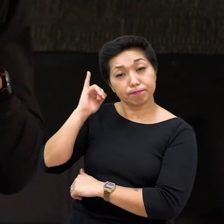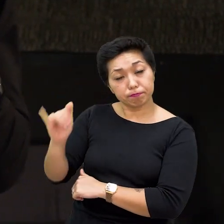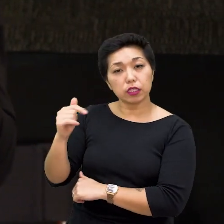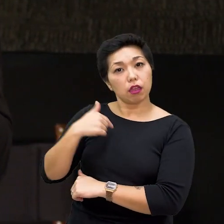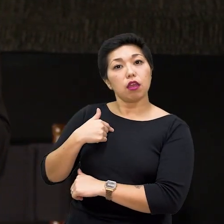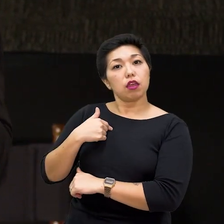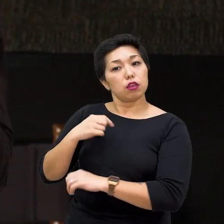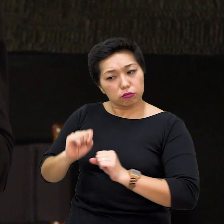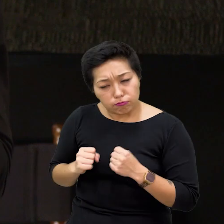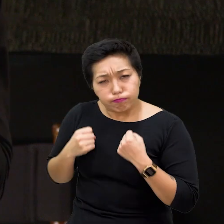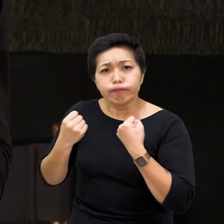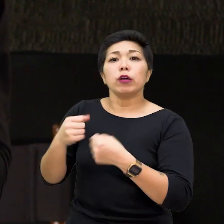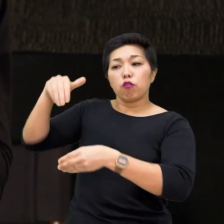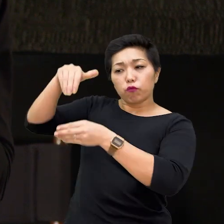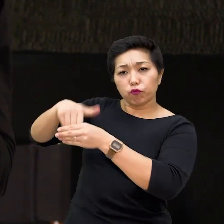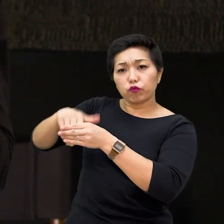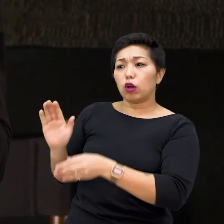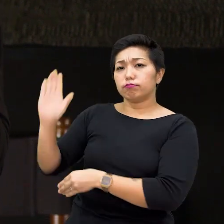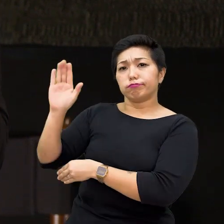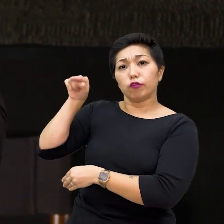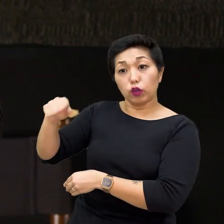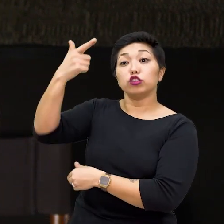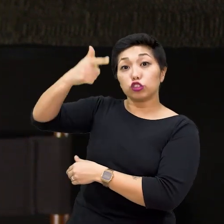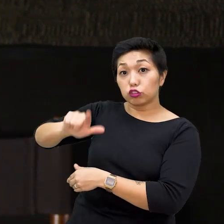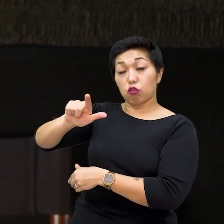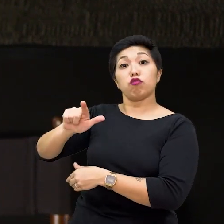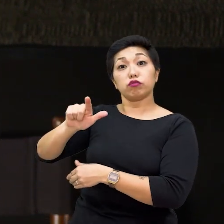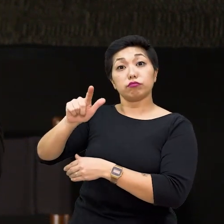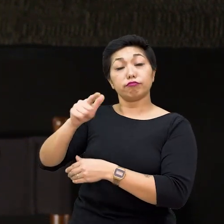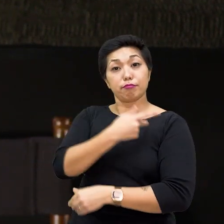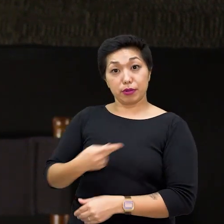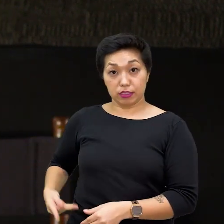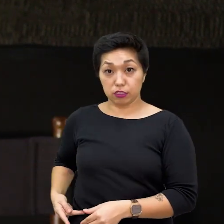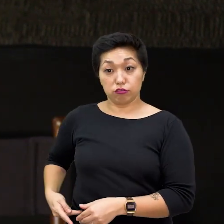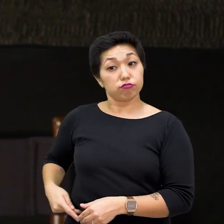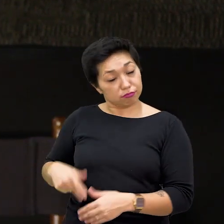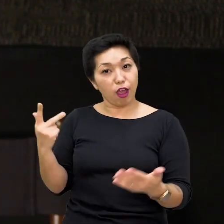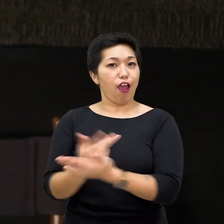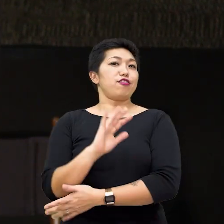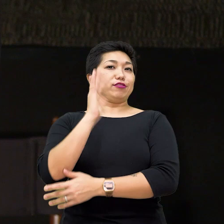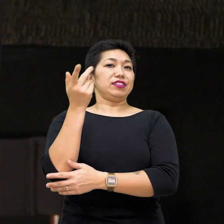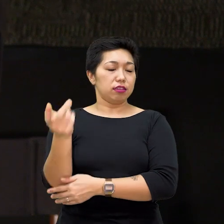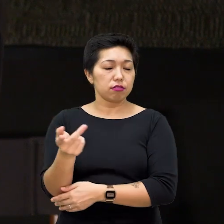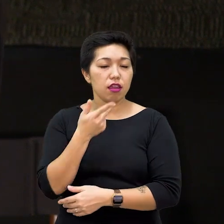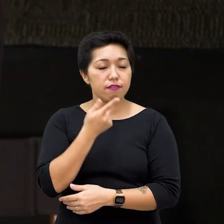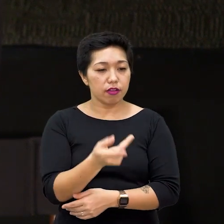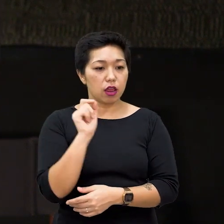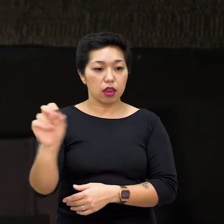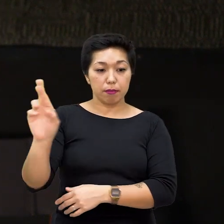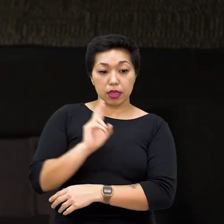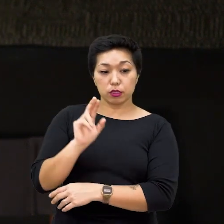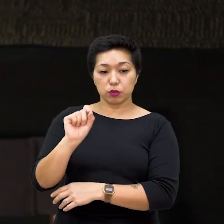para elegê-lo novamente, como aconteceu, e ele, por sua vez, fala de